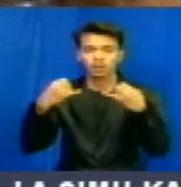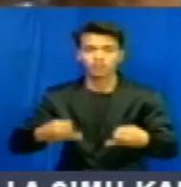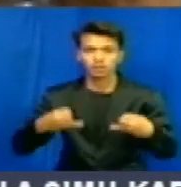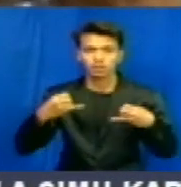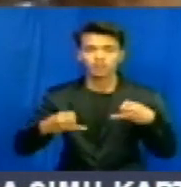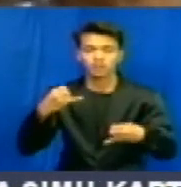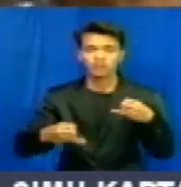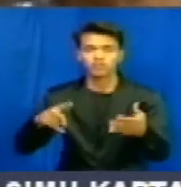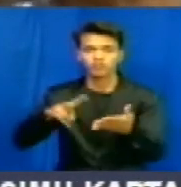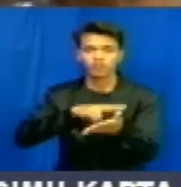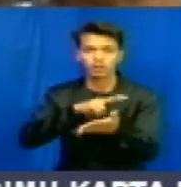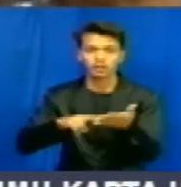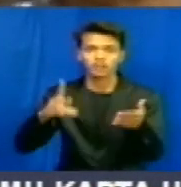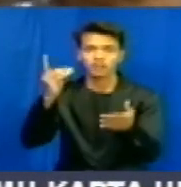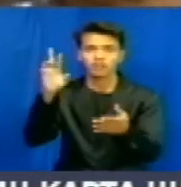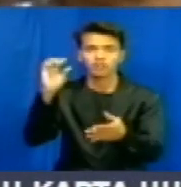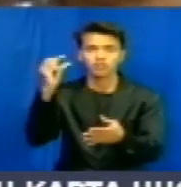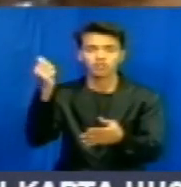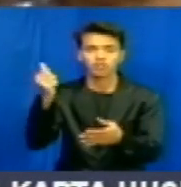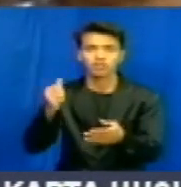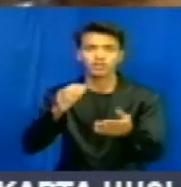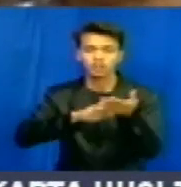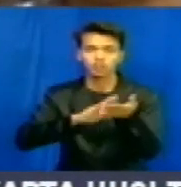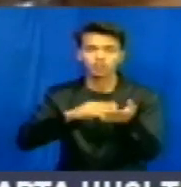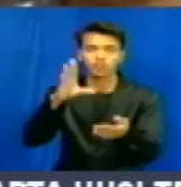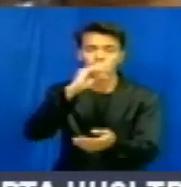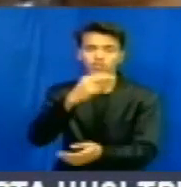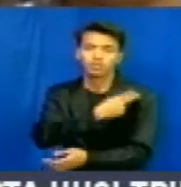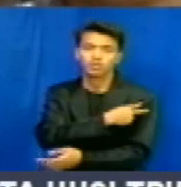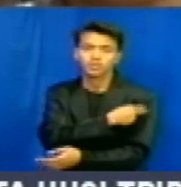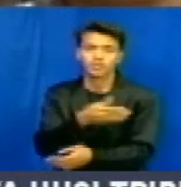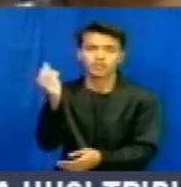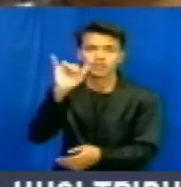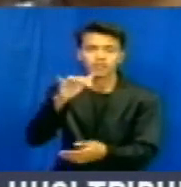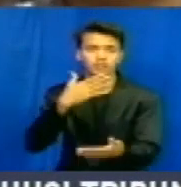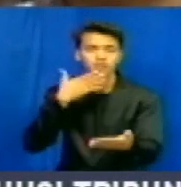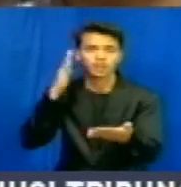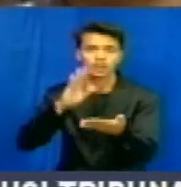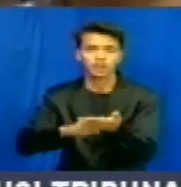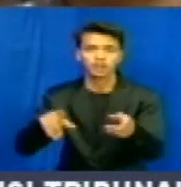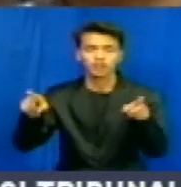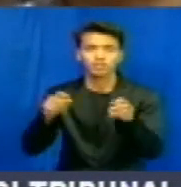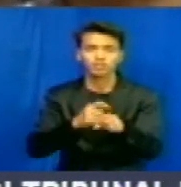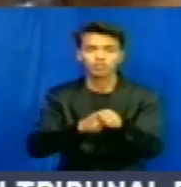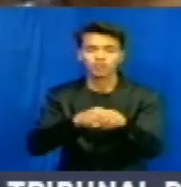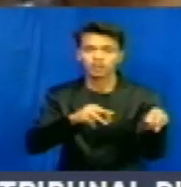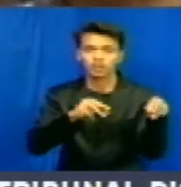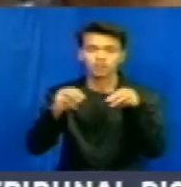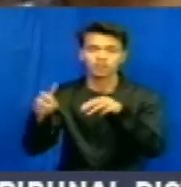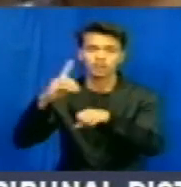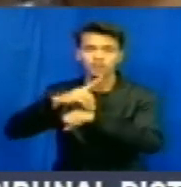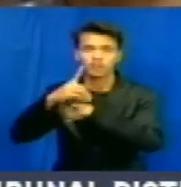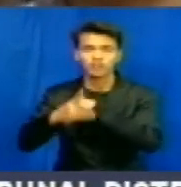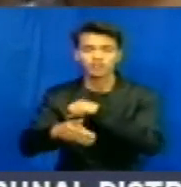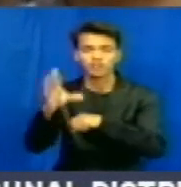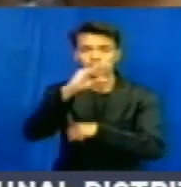violência, droga, campo serviço, escola, ca hospital, sira, condição da dia, mudança climática, desastre natural, sira,